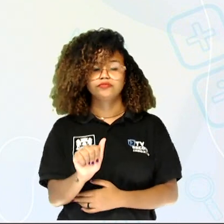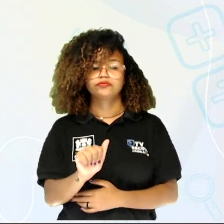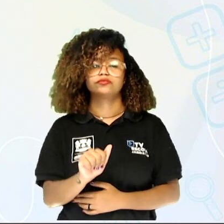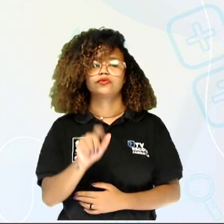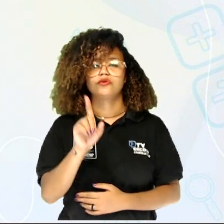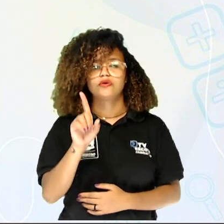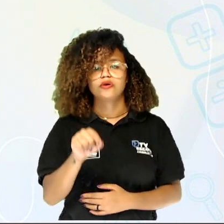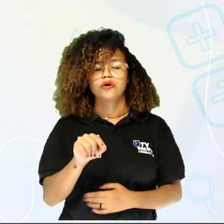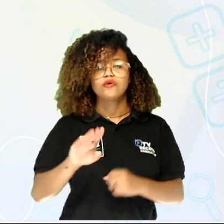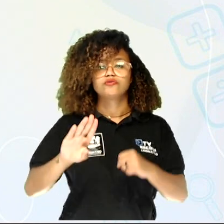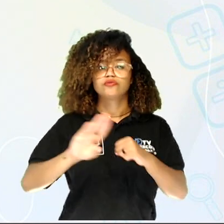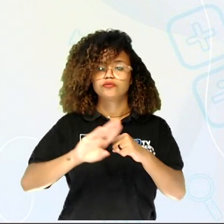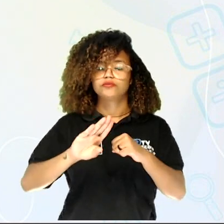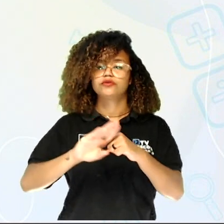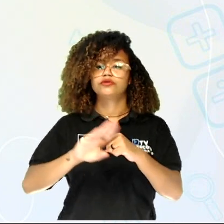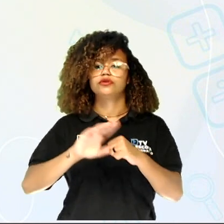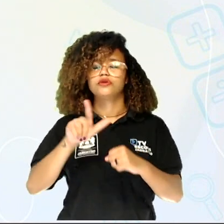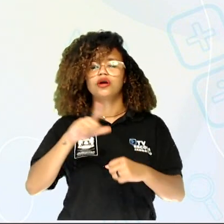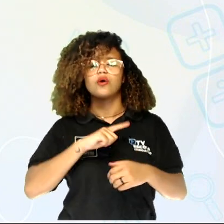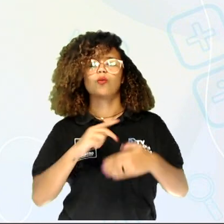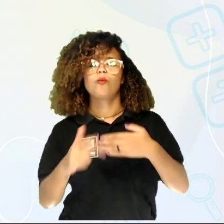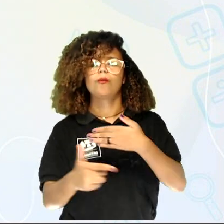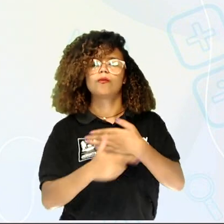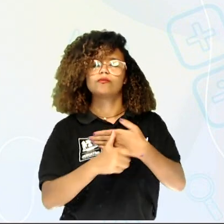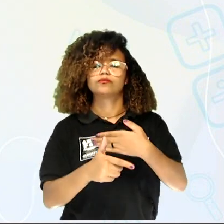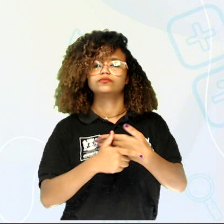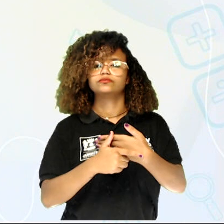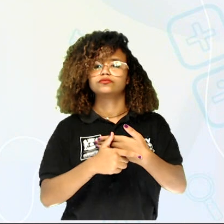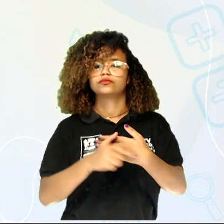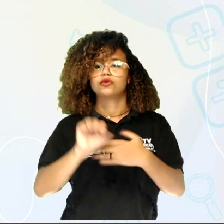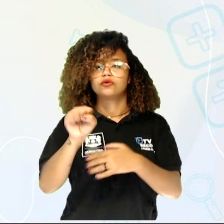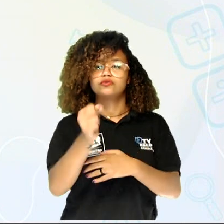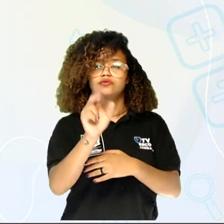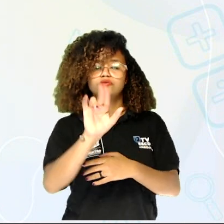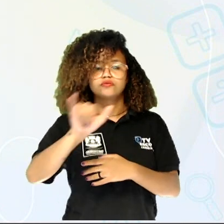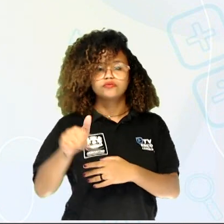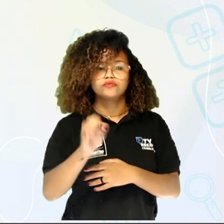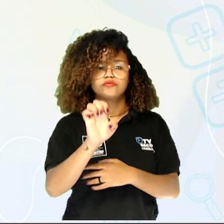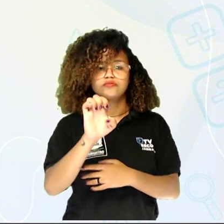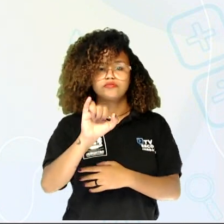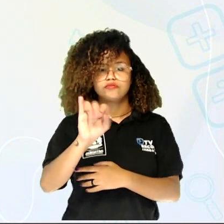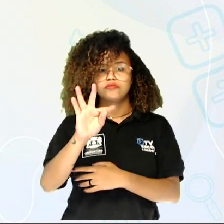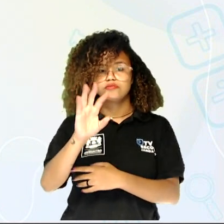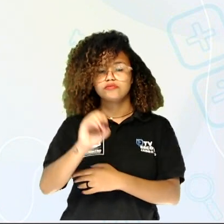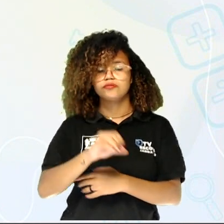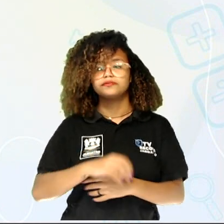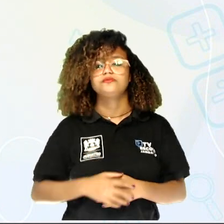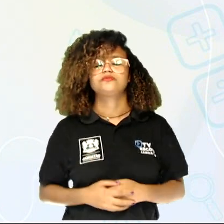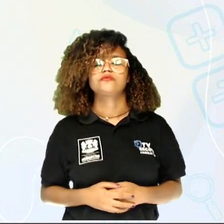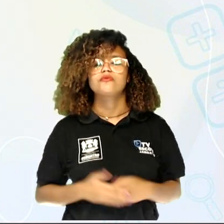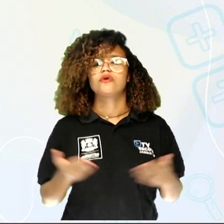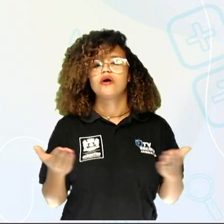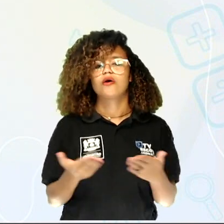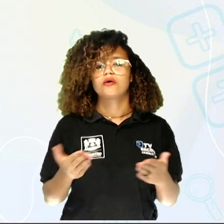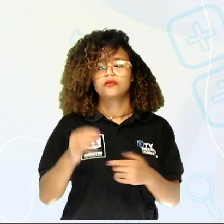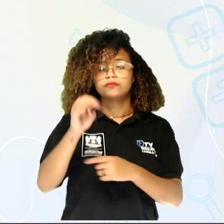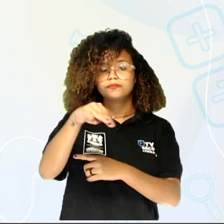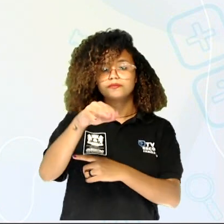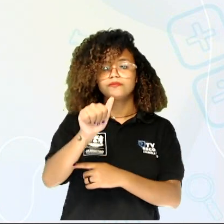um substantivo que está exercendo a função de sujeito. Aqui nós temos